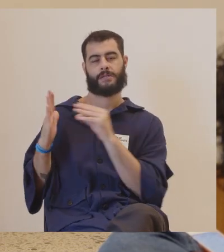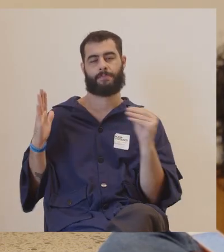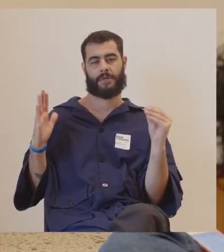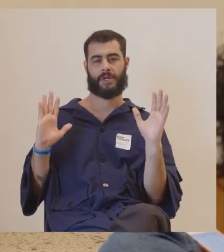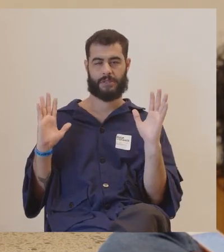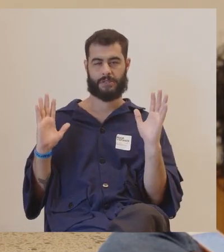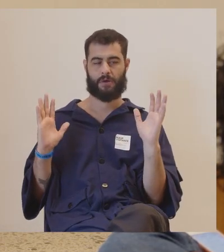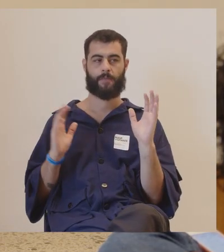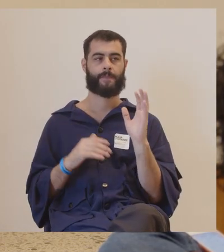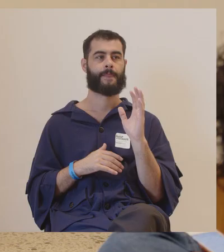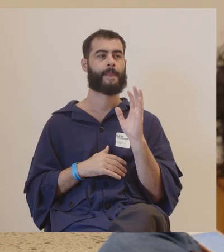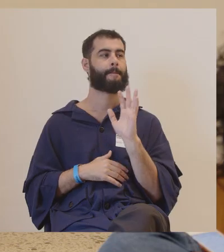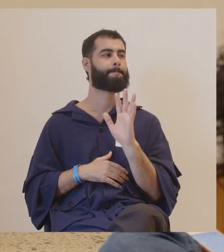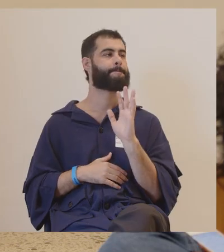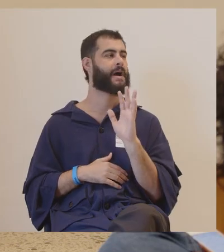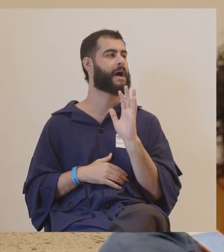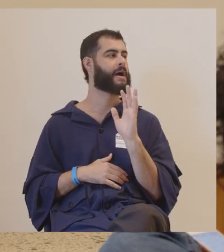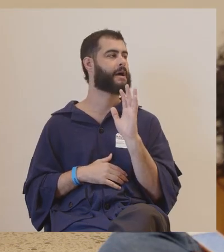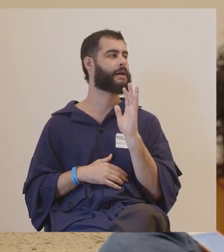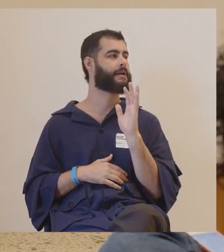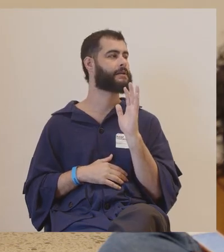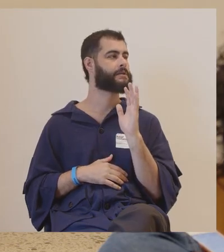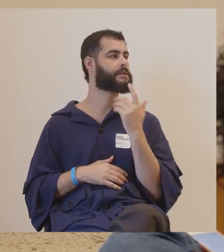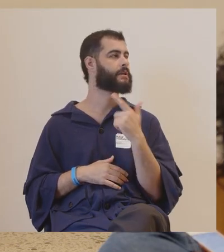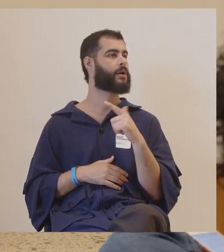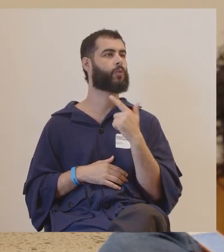nenhum outro elemento, propriamente,